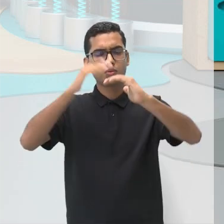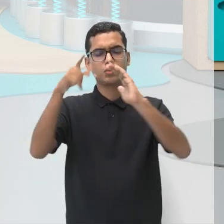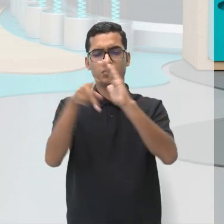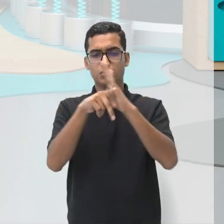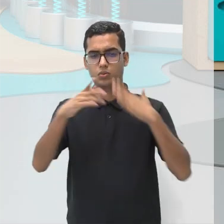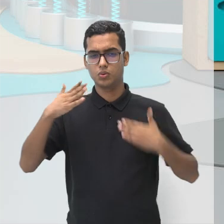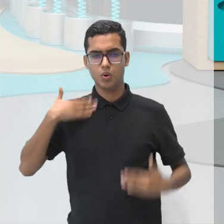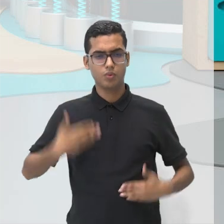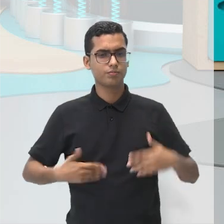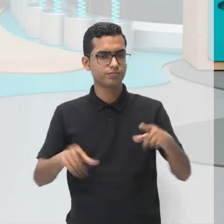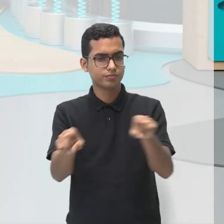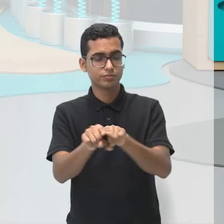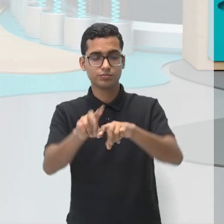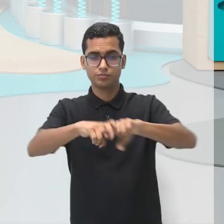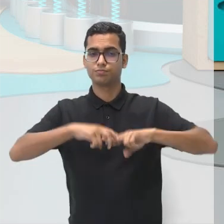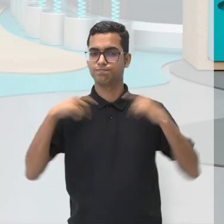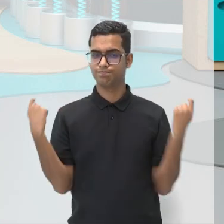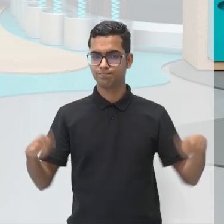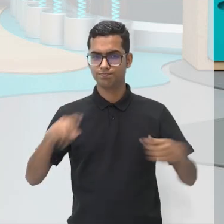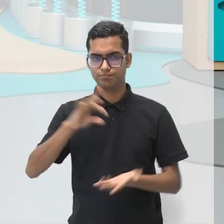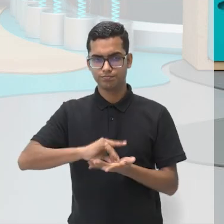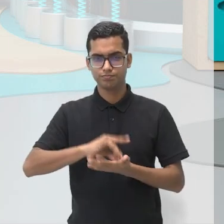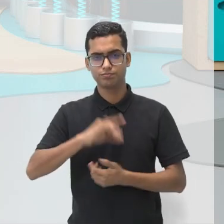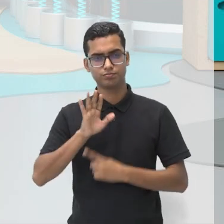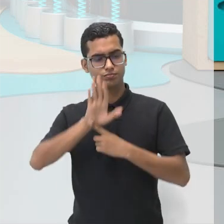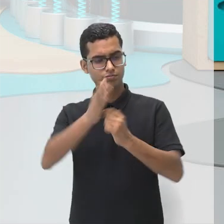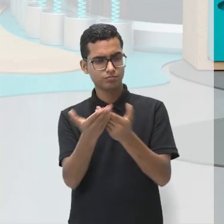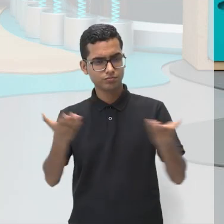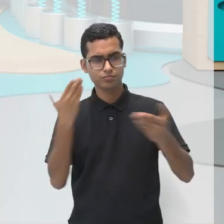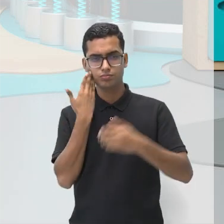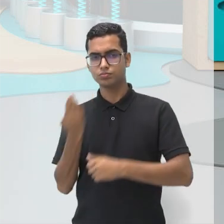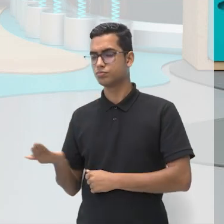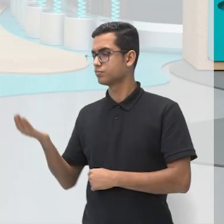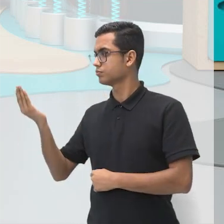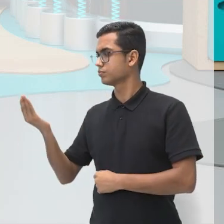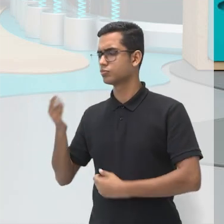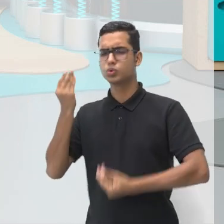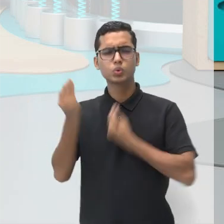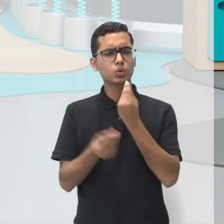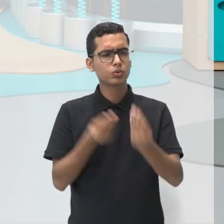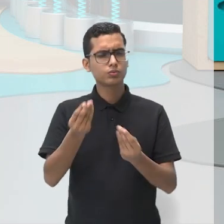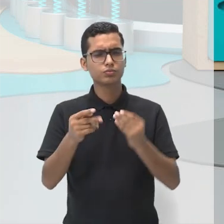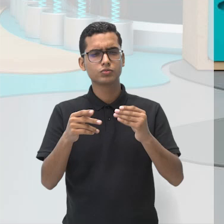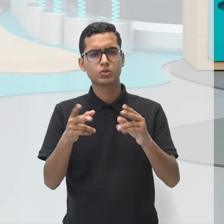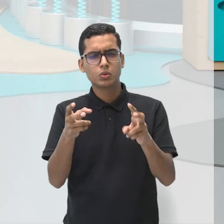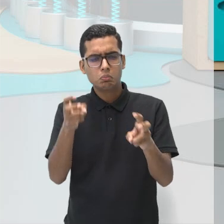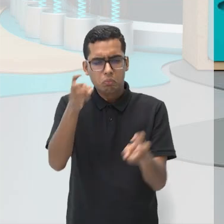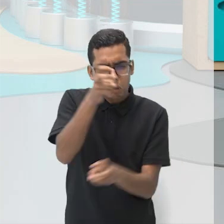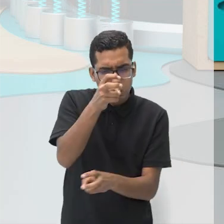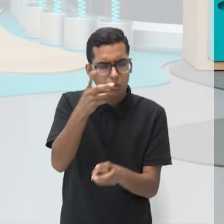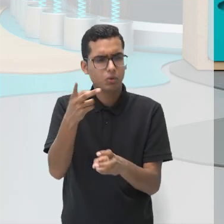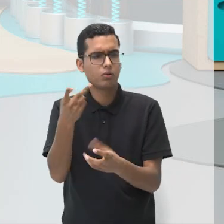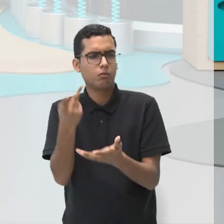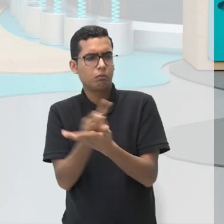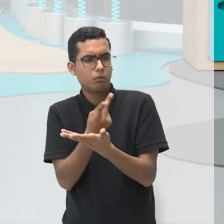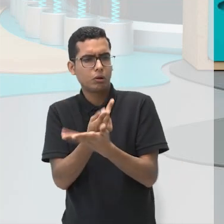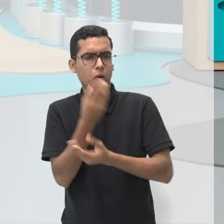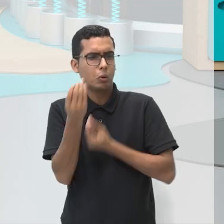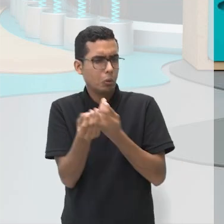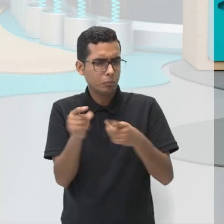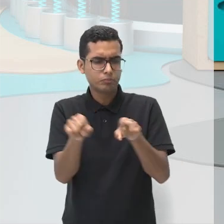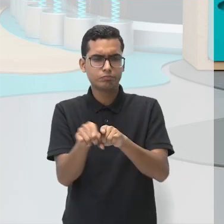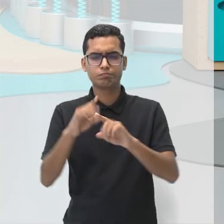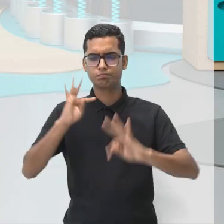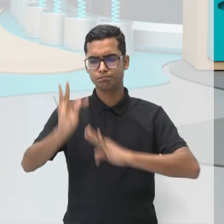isso que é necessário atenção, e aí eu já trago para vocês, já relembro a vocês de como tratar esses desvios posturais,